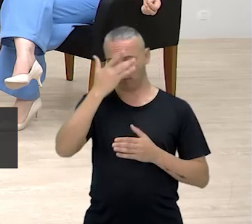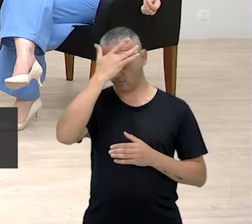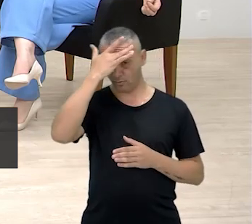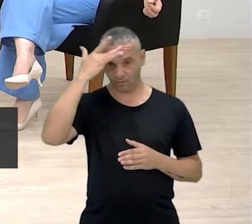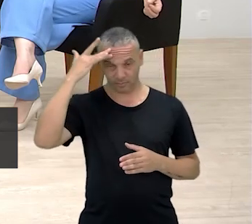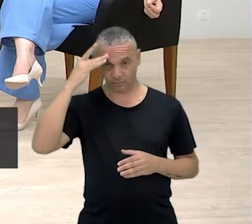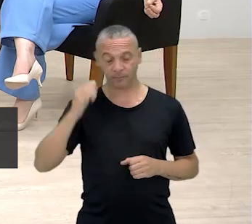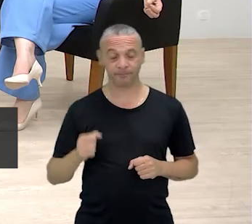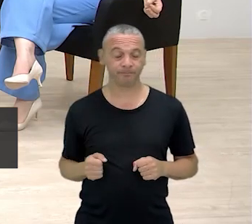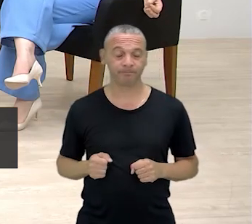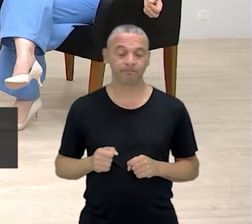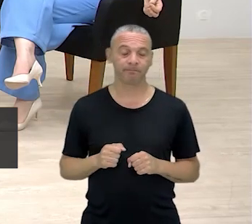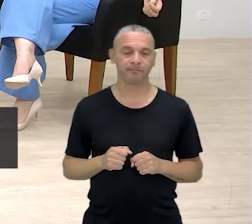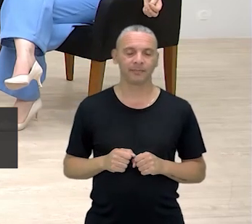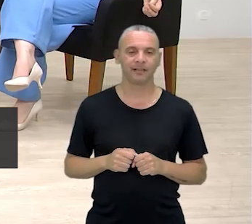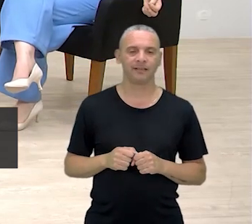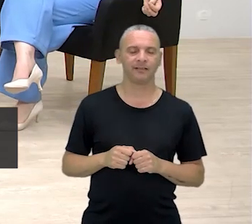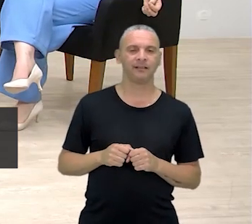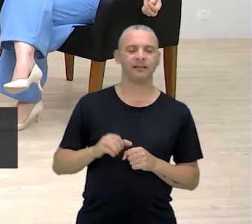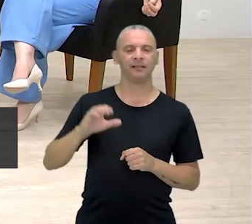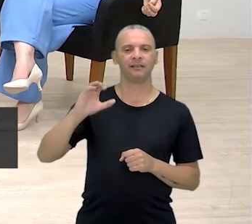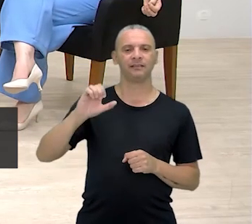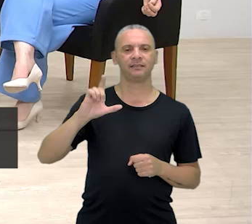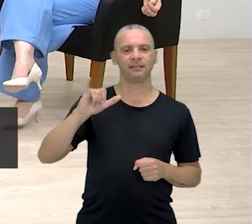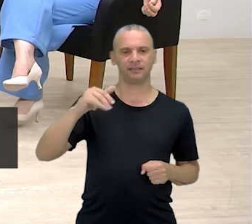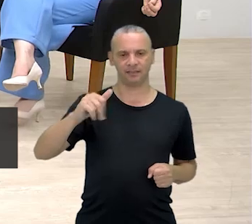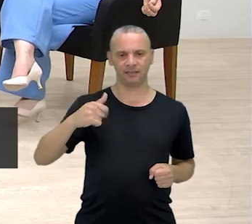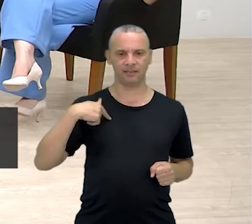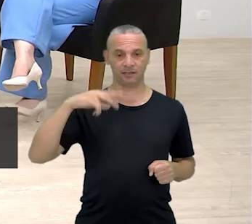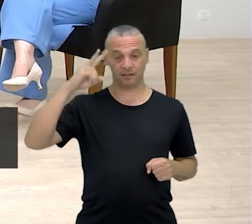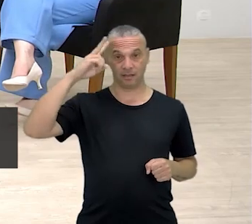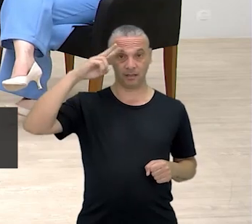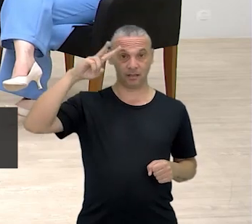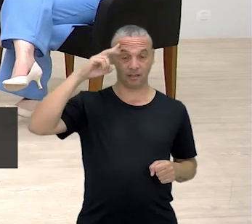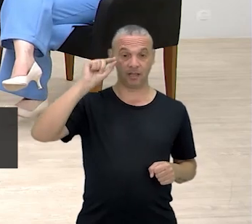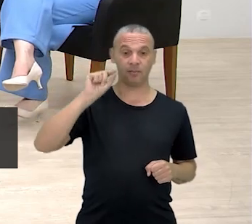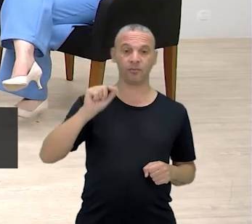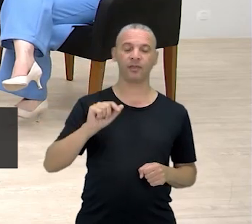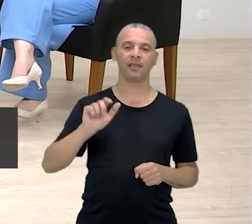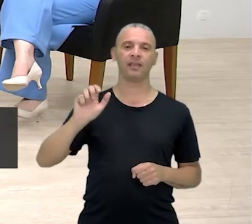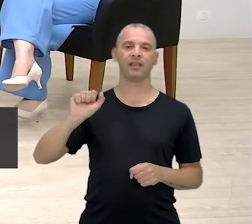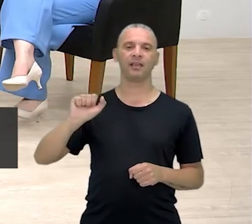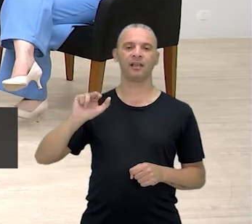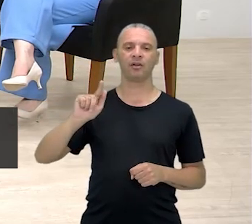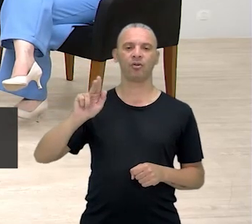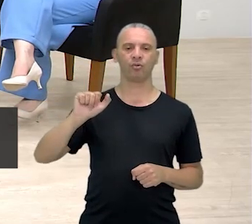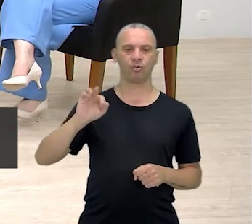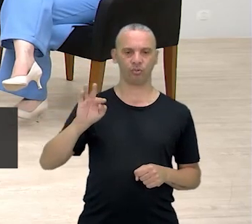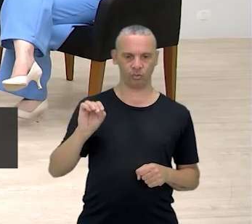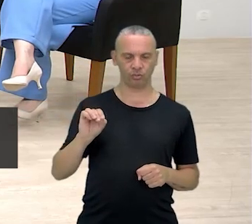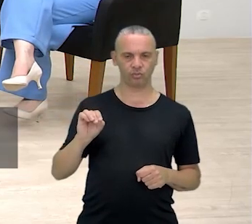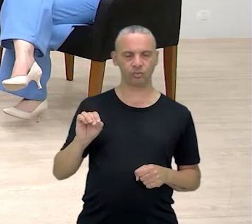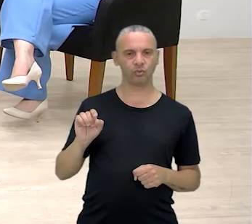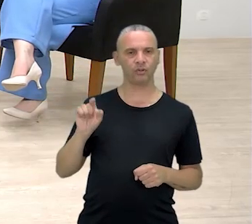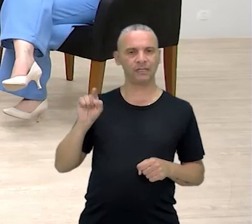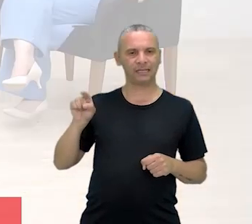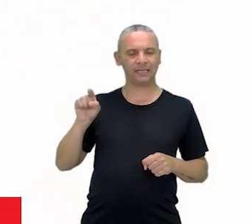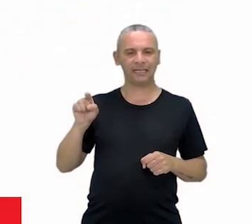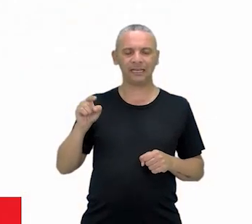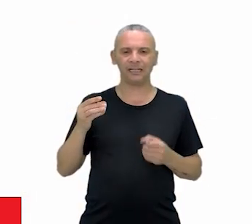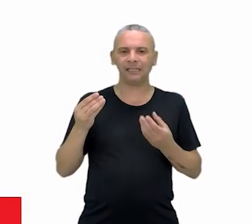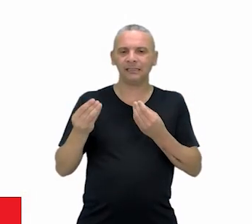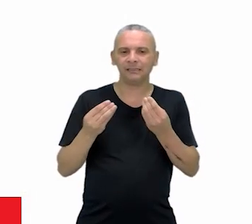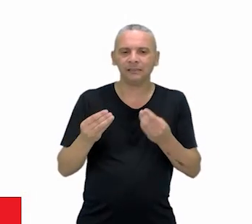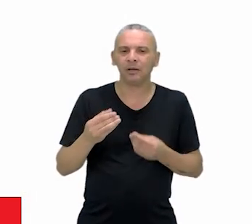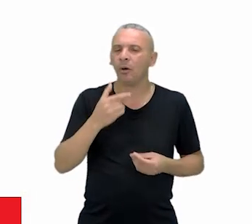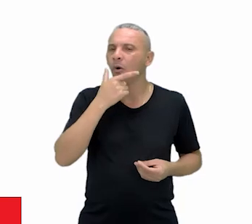aqui. Celina Fernandes, lembro-me de Augusto dos Anjos, e seu pessimismo, todo